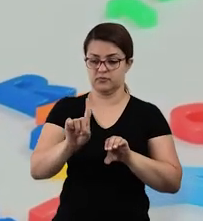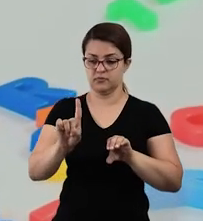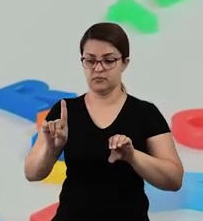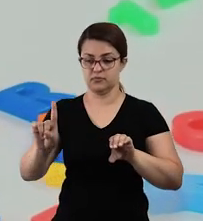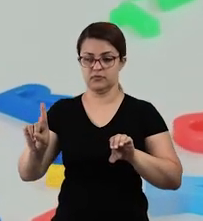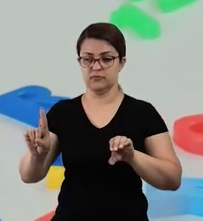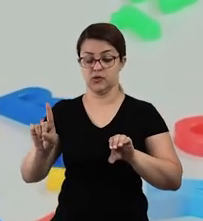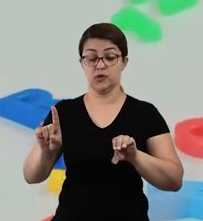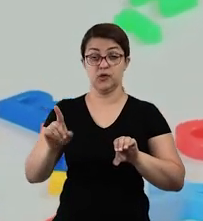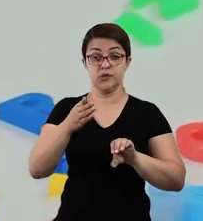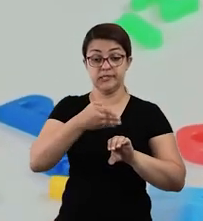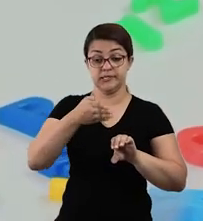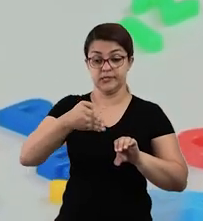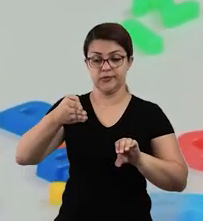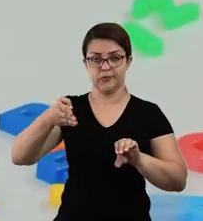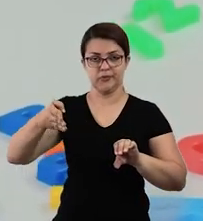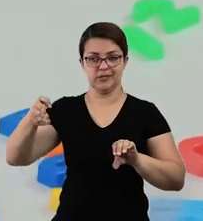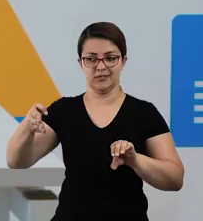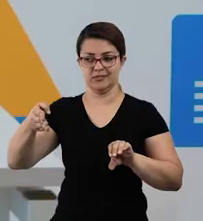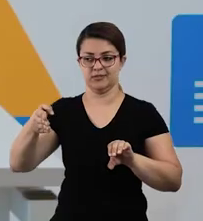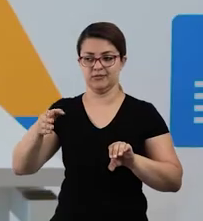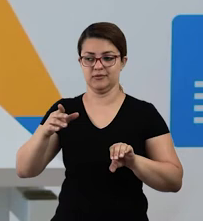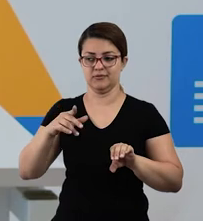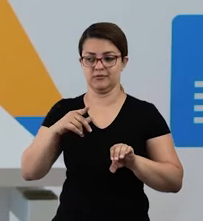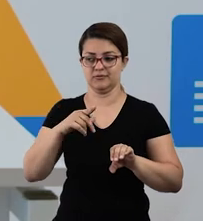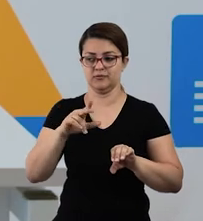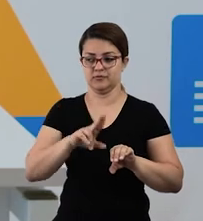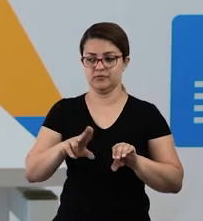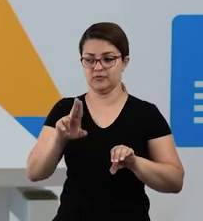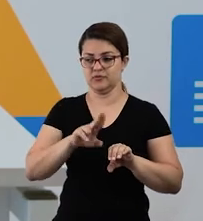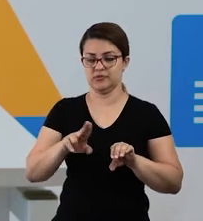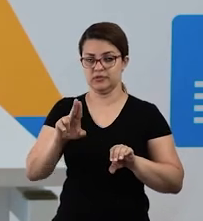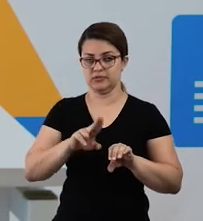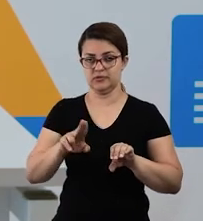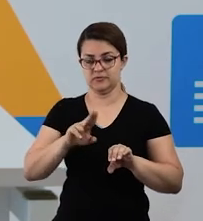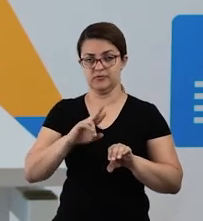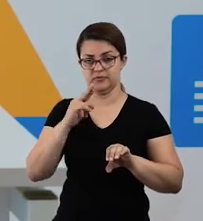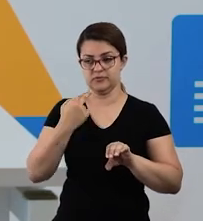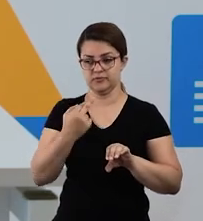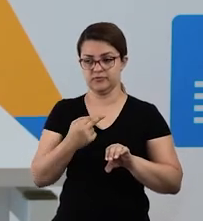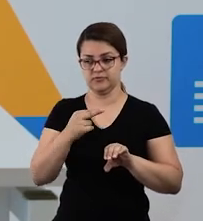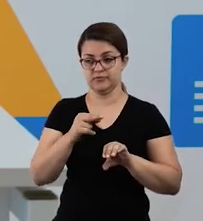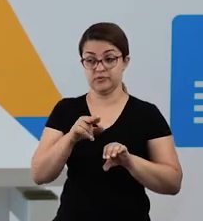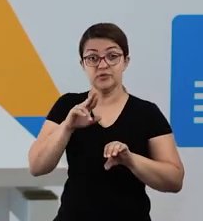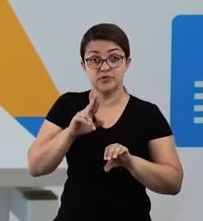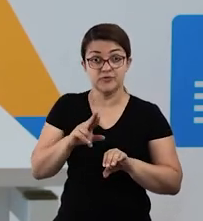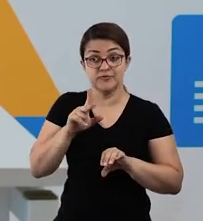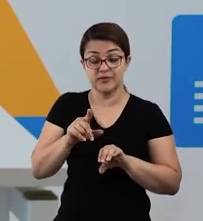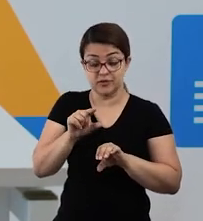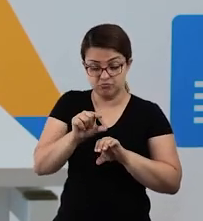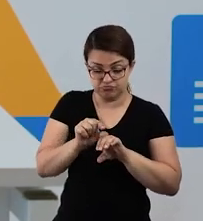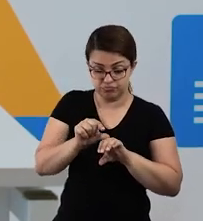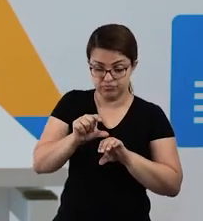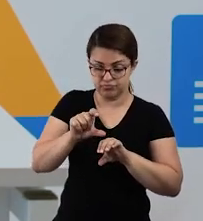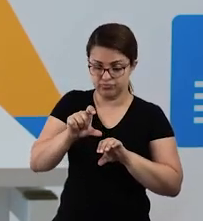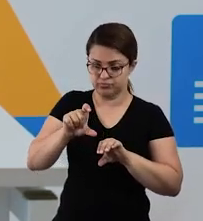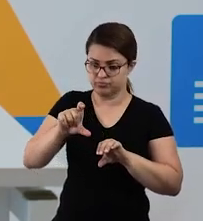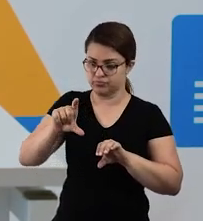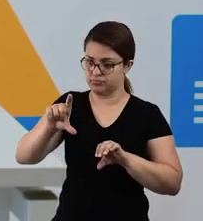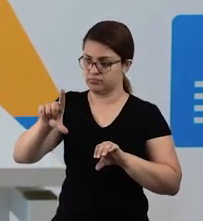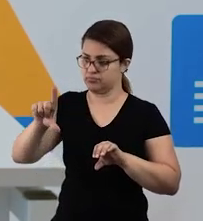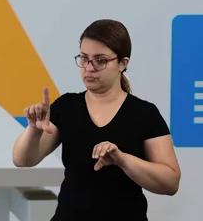lugar, obedecendo a sequência. Então aqui nós utilizamos palitinhos de tamanhos